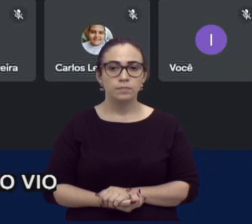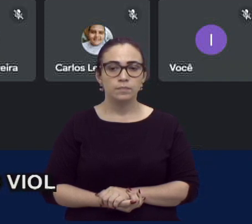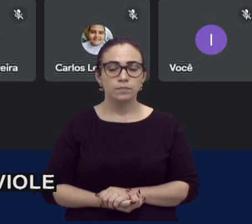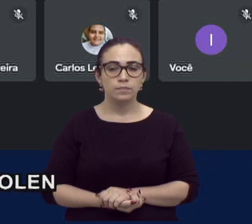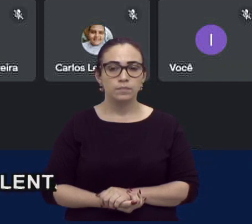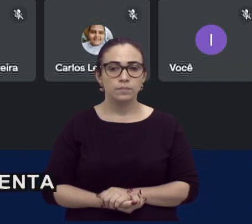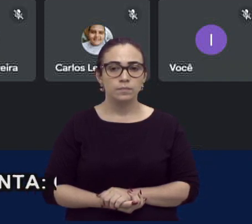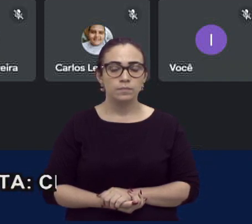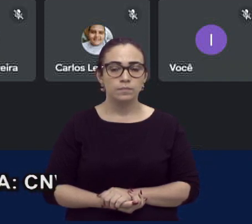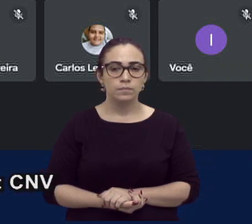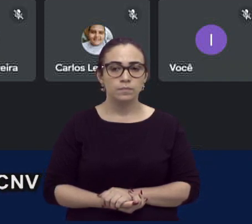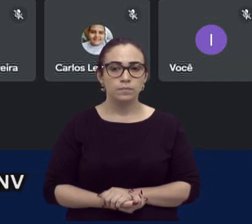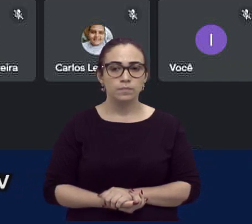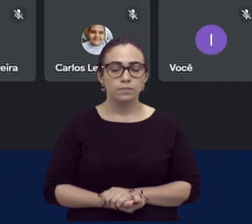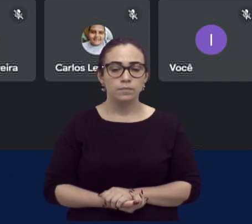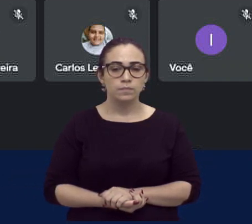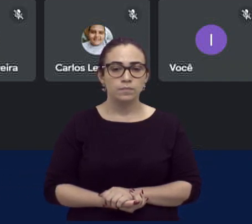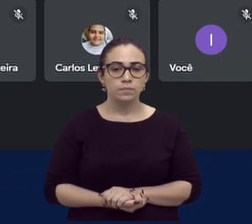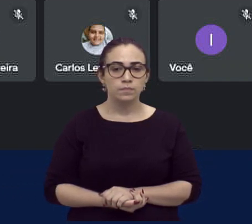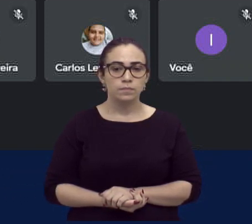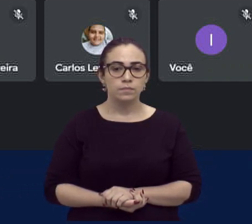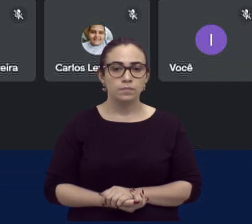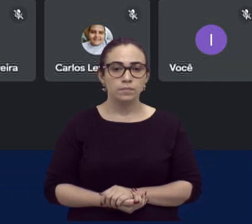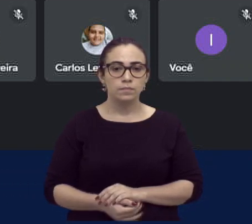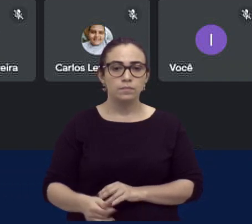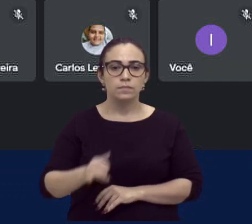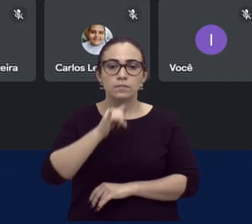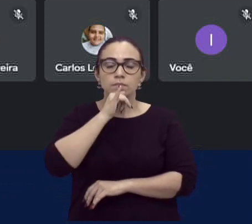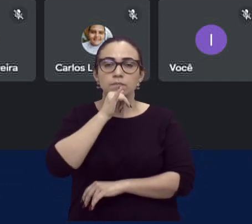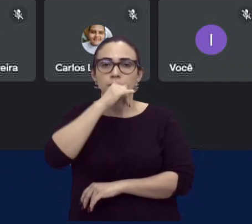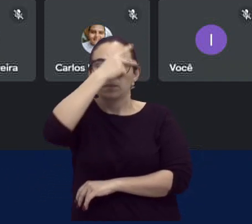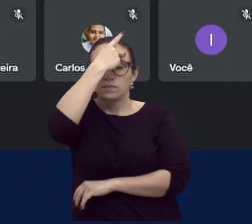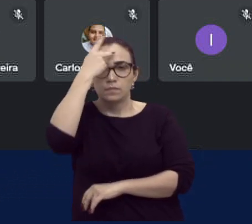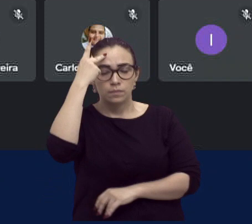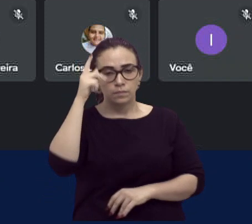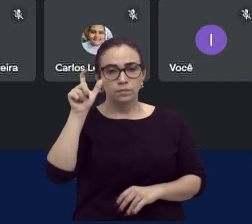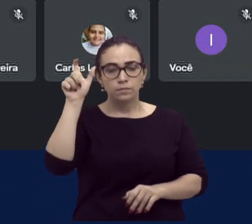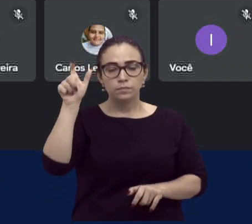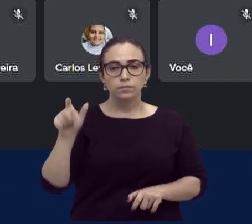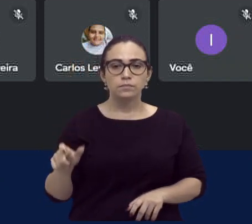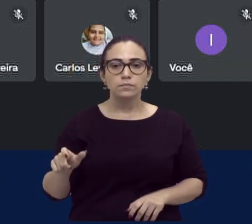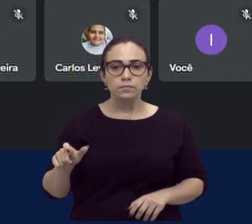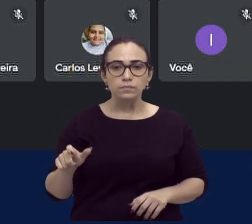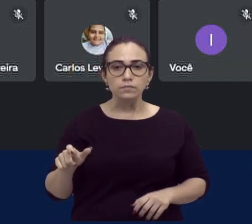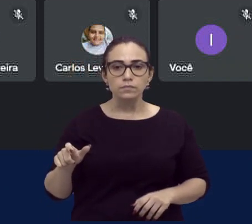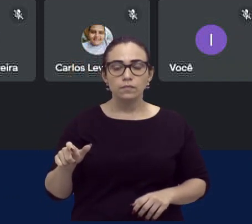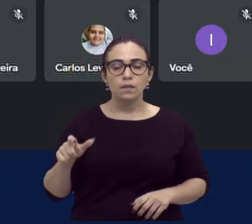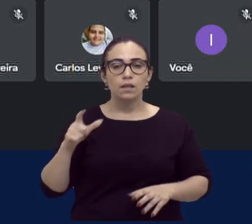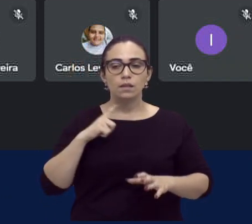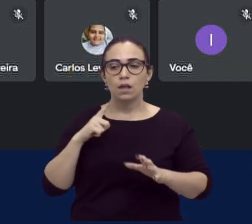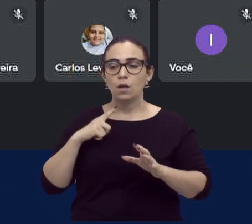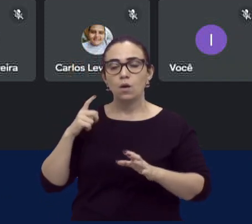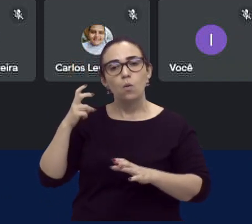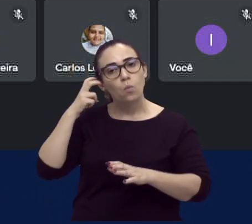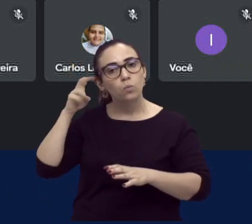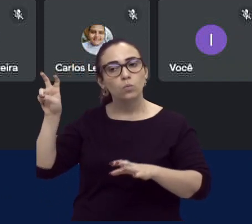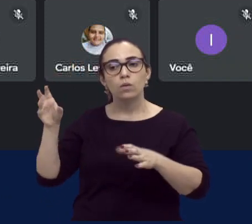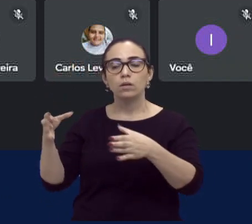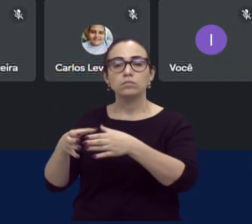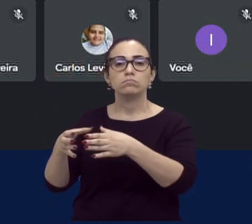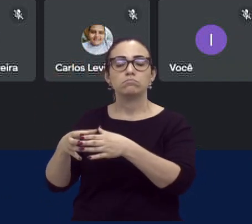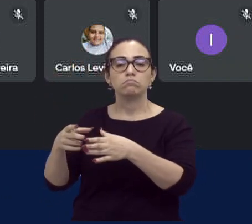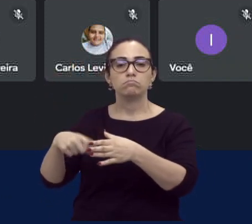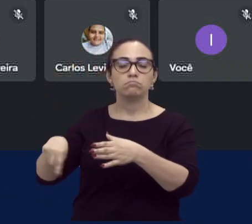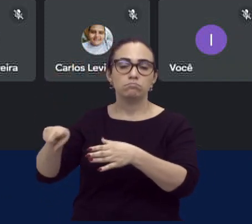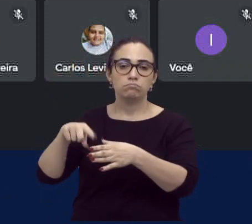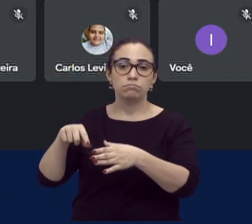as necessidades, elas dependem da cultura de um povo. Por exemplo, se